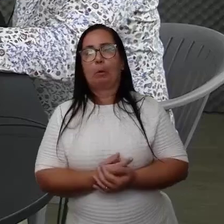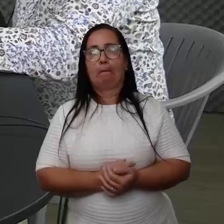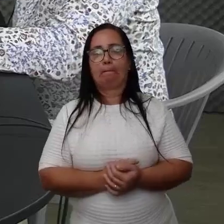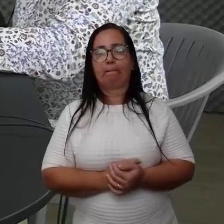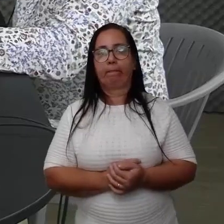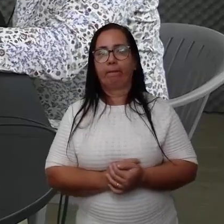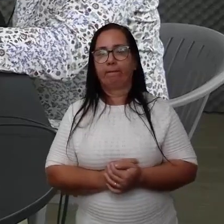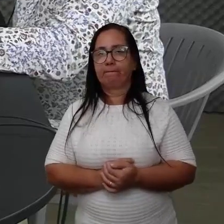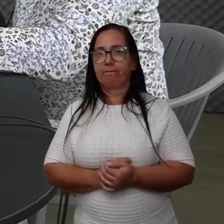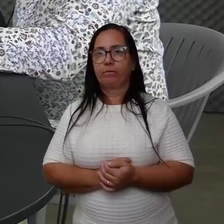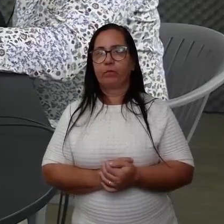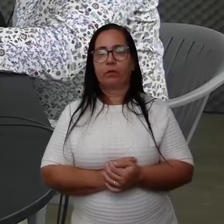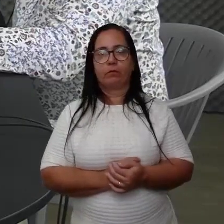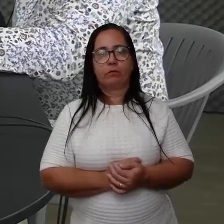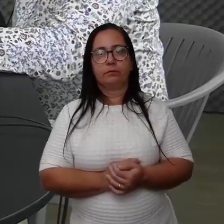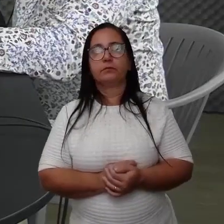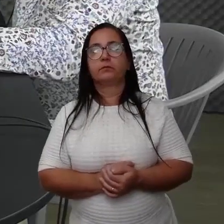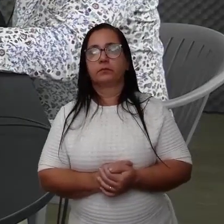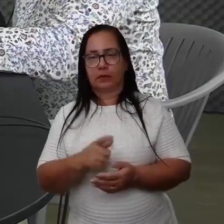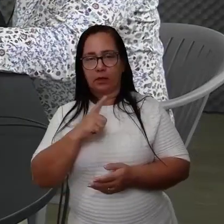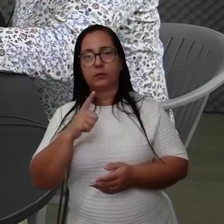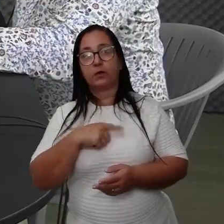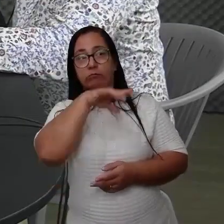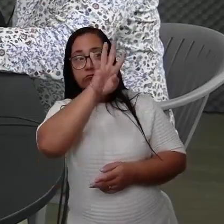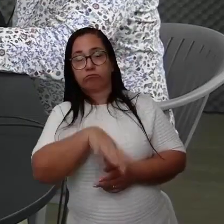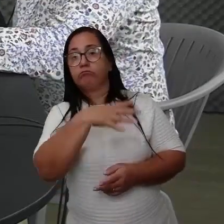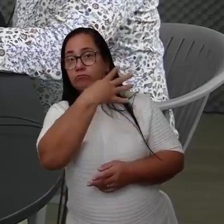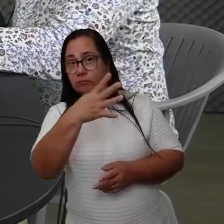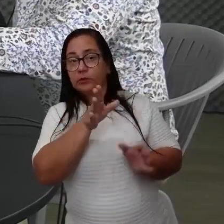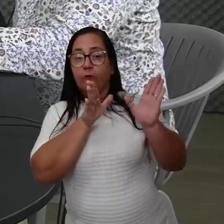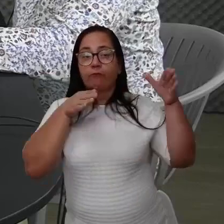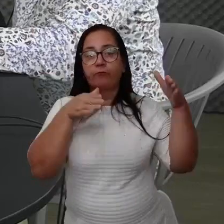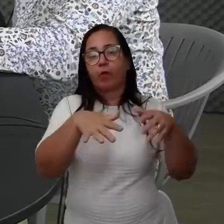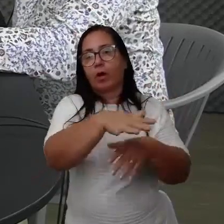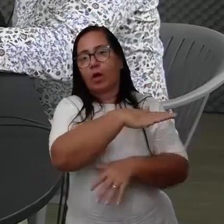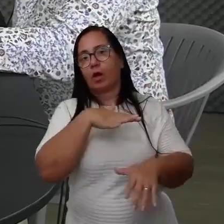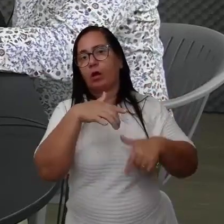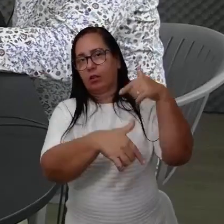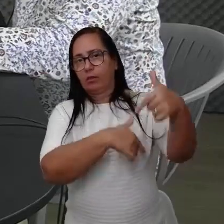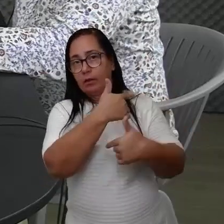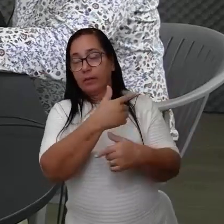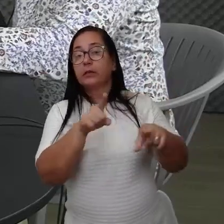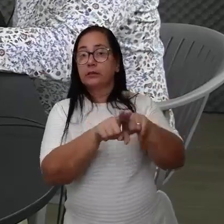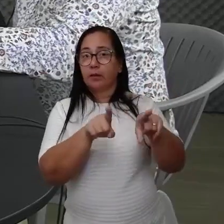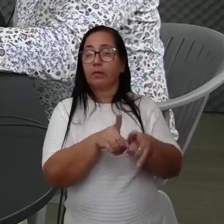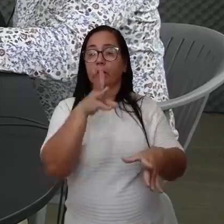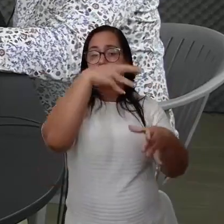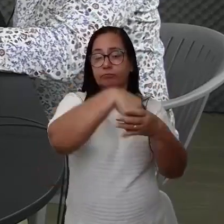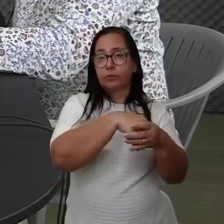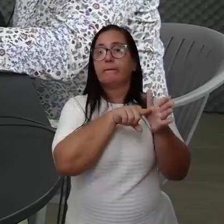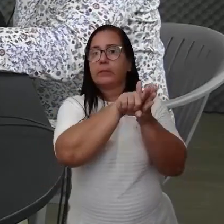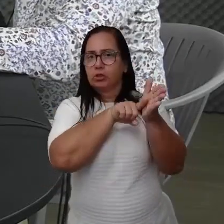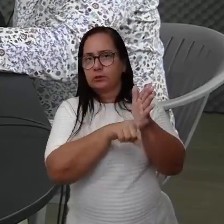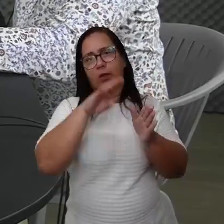vamos dizer assim, uma grade majoritariamente de mercado, mas tem muita coisa acadêmica também. A gente tem